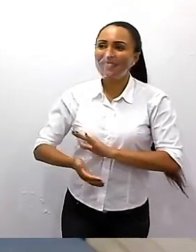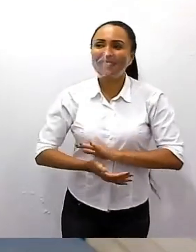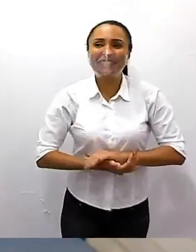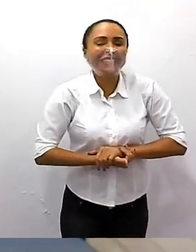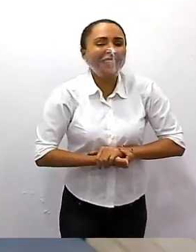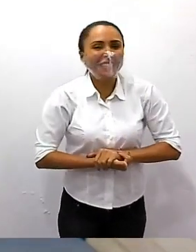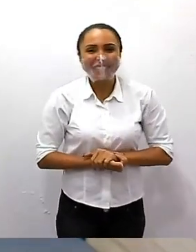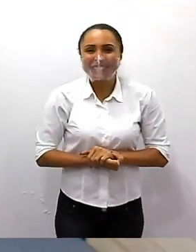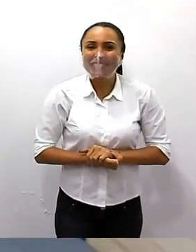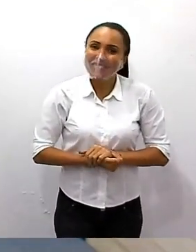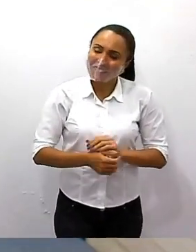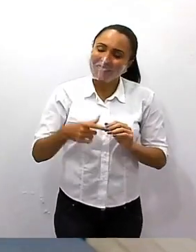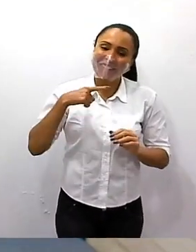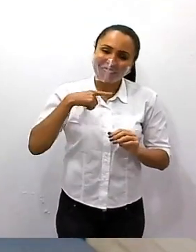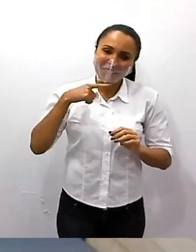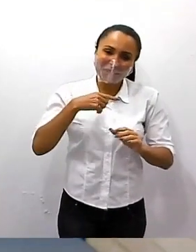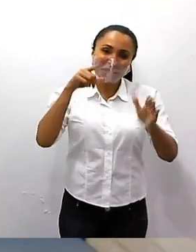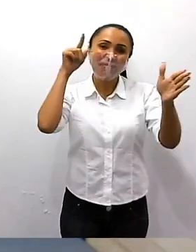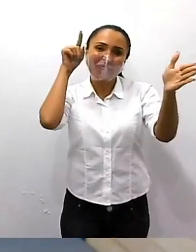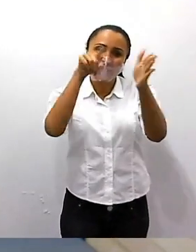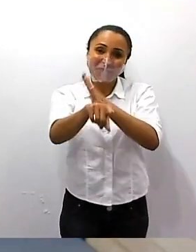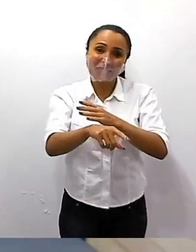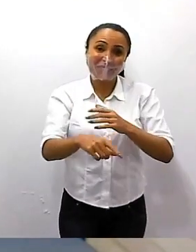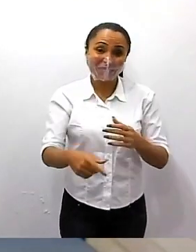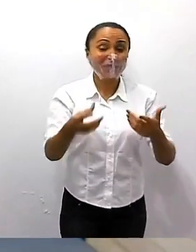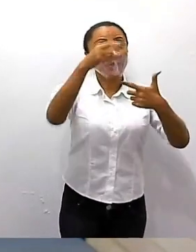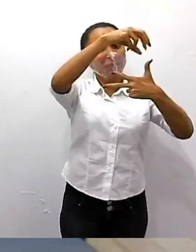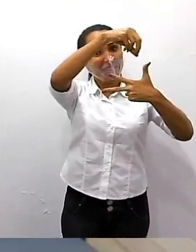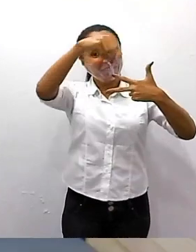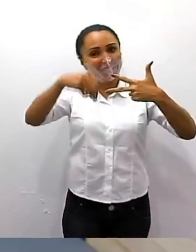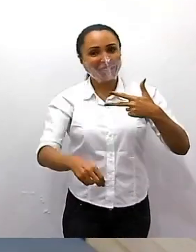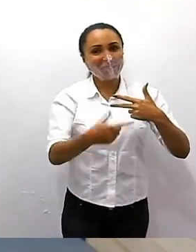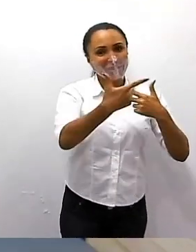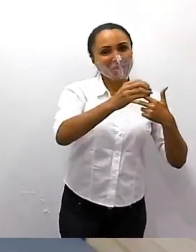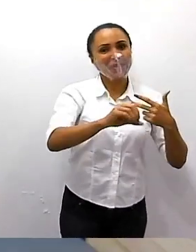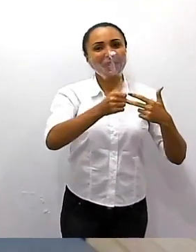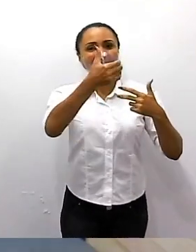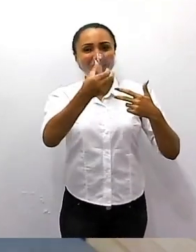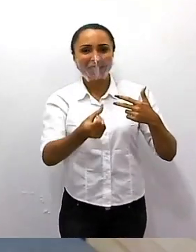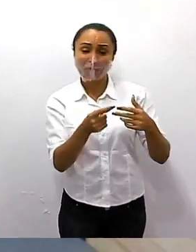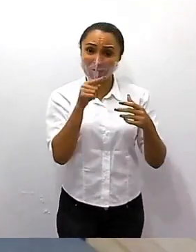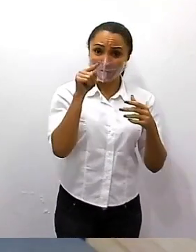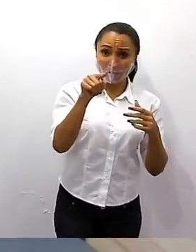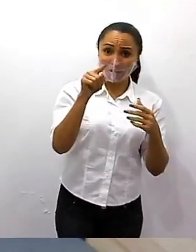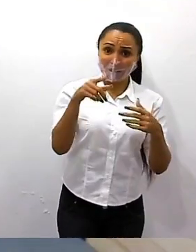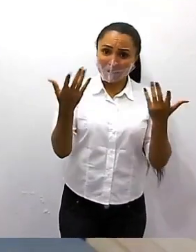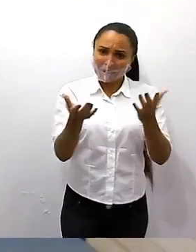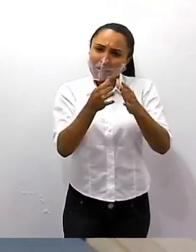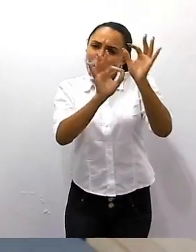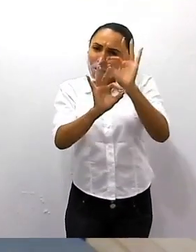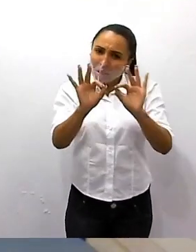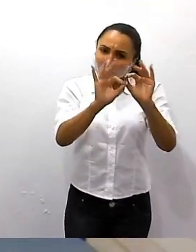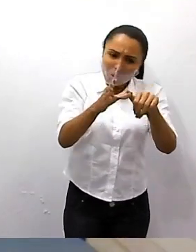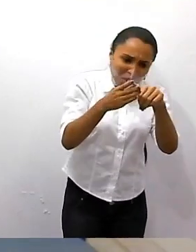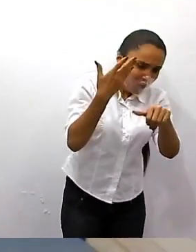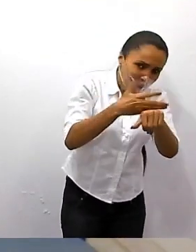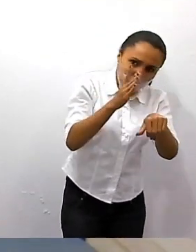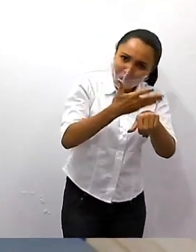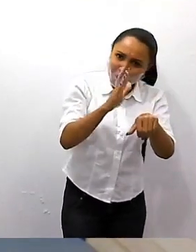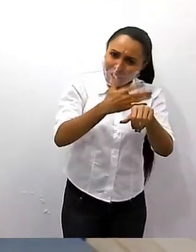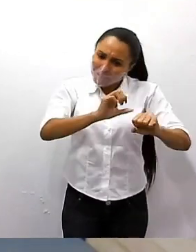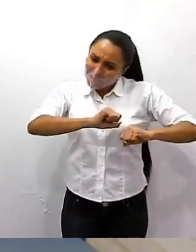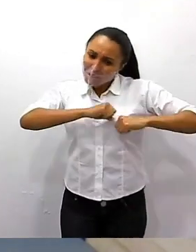simbora. Tenho aí, questão do Enem de 2016, você fera que está se preparando para o Enem